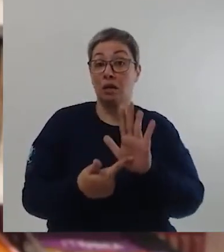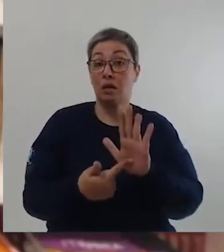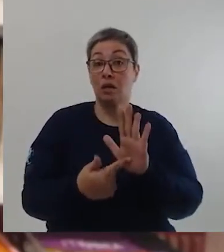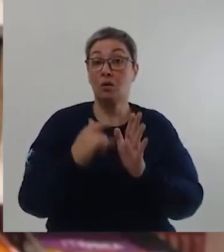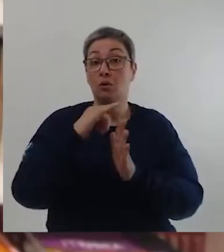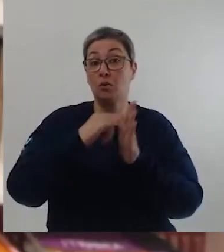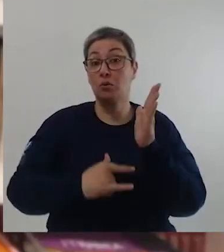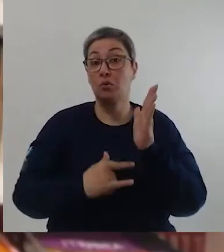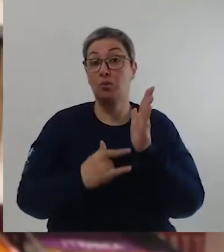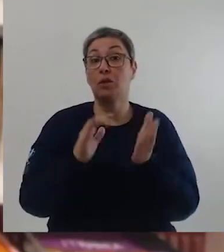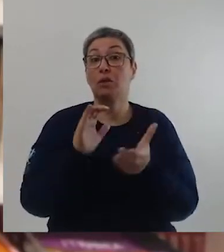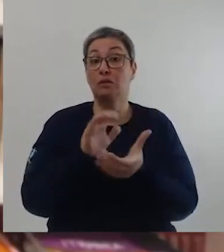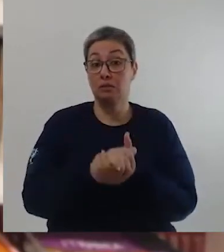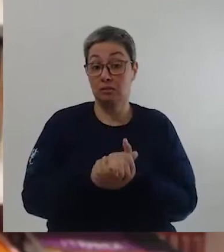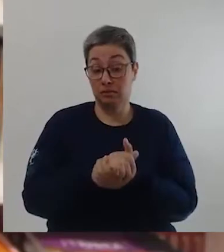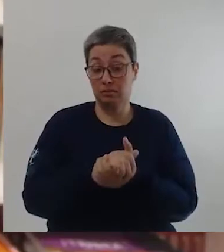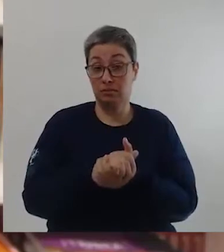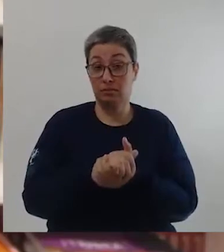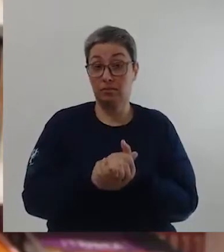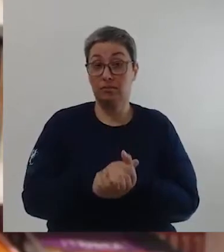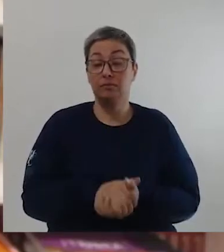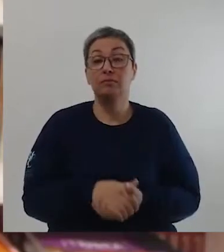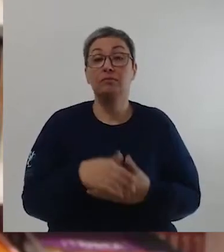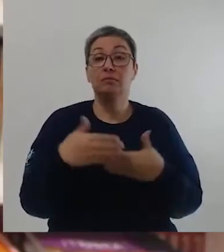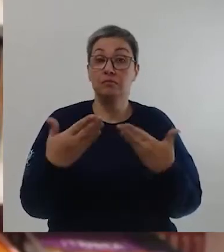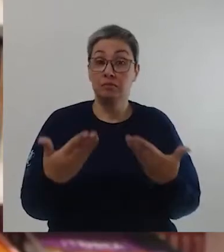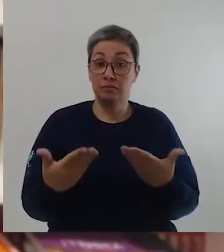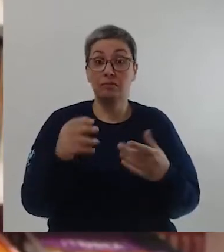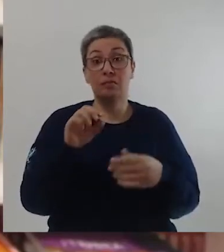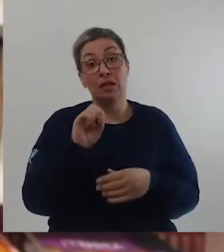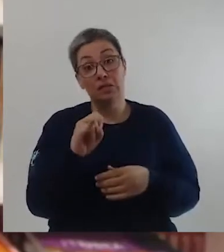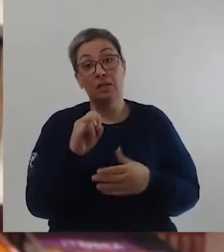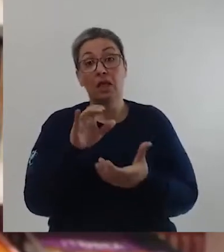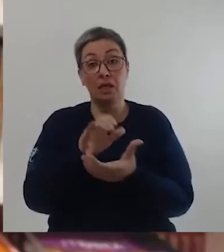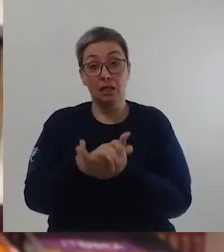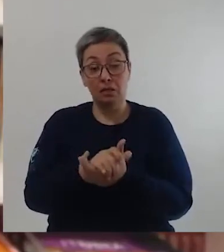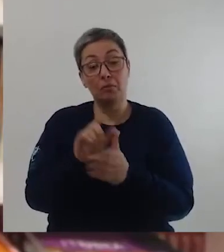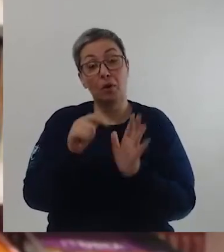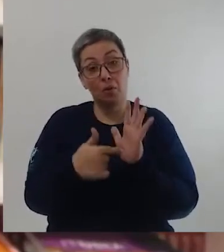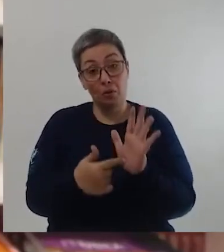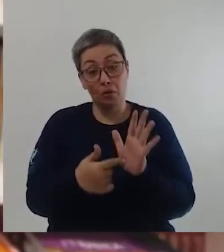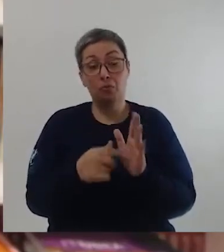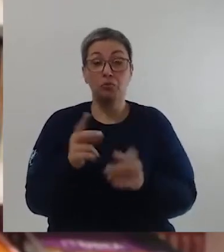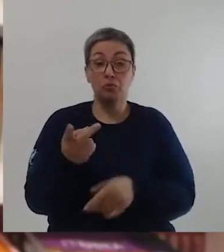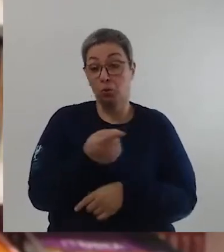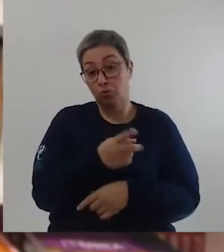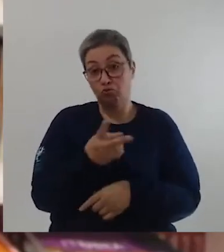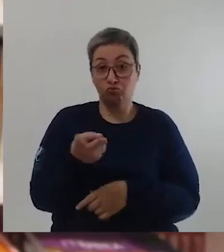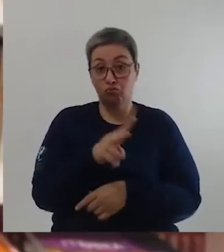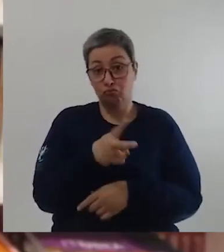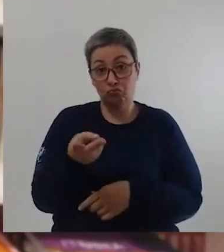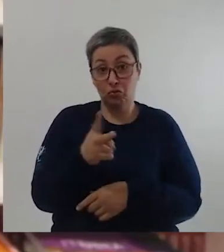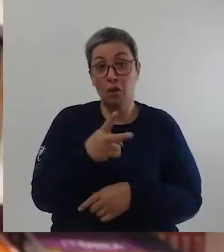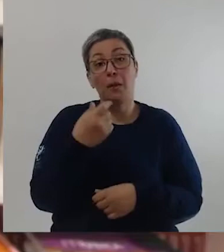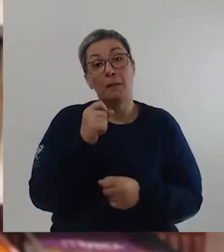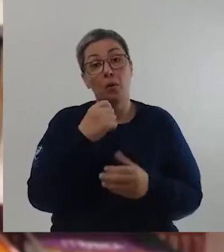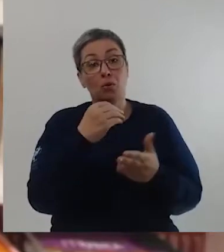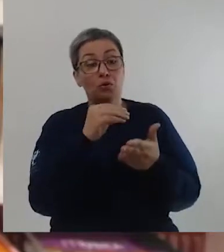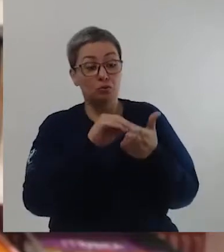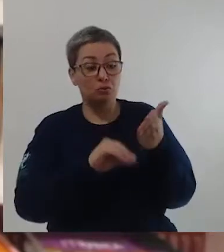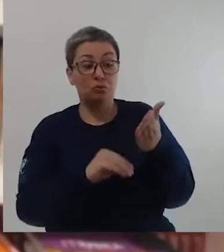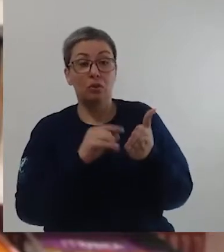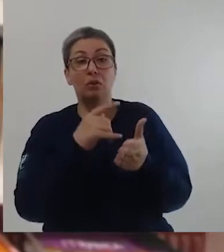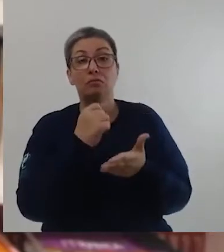apresentar a certidão de casamento então são casados um deles pode